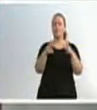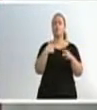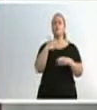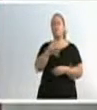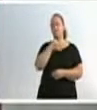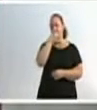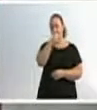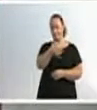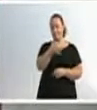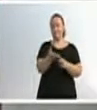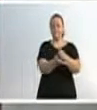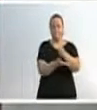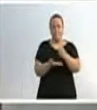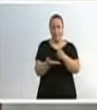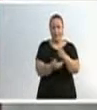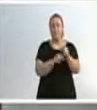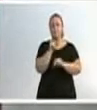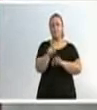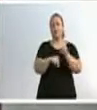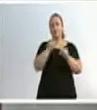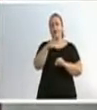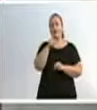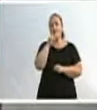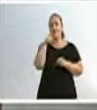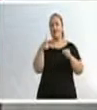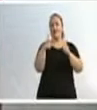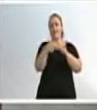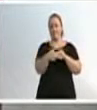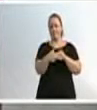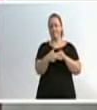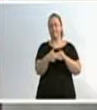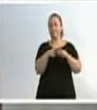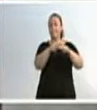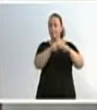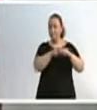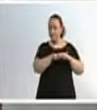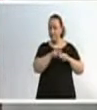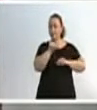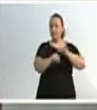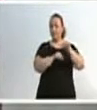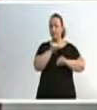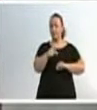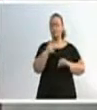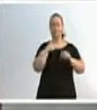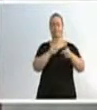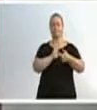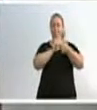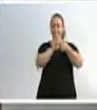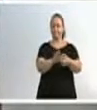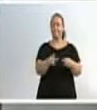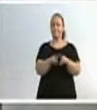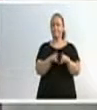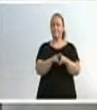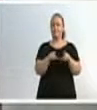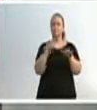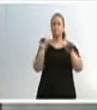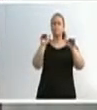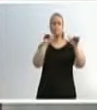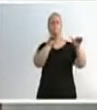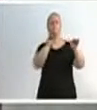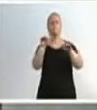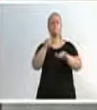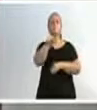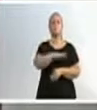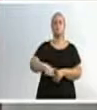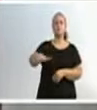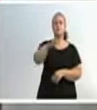a base do problema é a questão da castração. E, em cima disso, eu estou trazendo aqui, eu quero mobilizar a nossa sociedade, a sociedade blumenauense, para